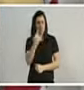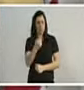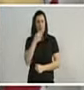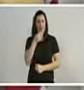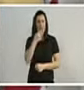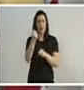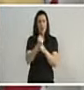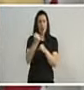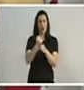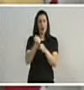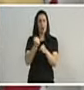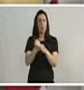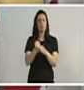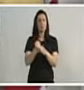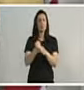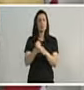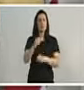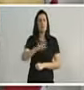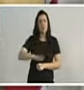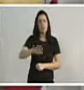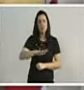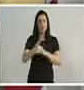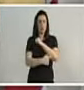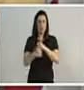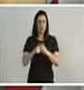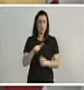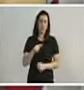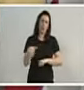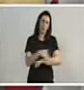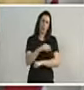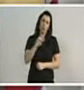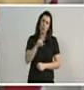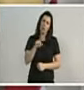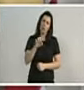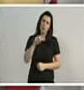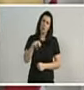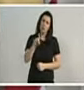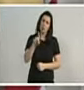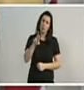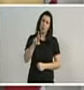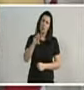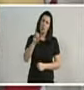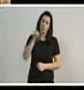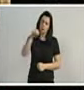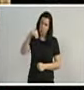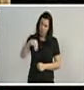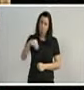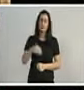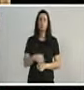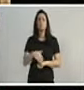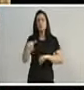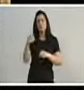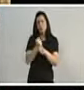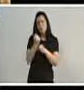as obras no valparaíso na região do centro dom já está sendo hoje está sendo construída uma galeria e reconstruída a rua néo shiran